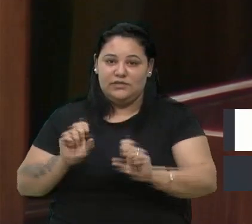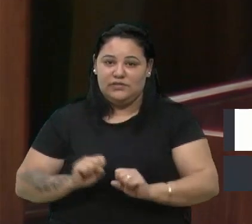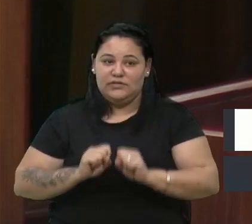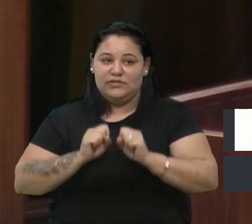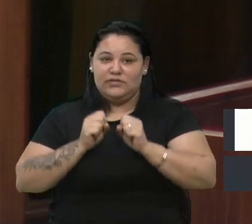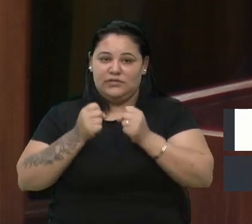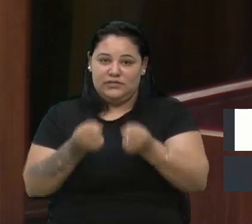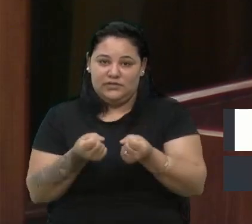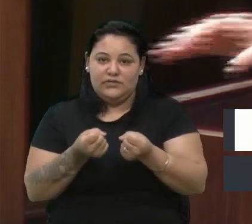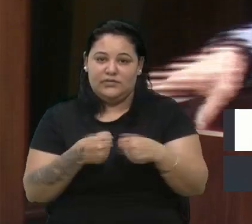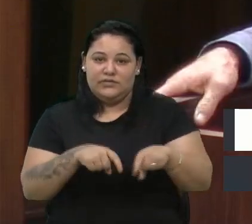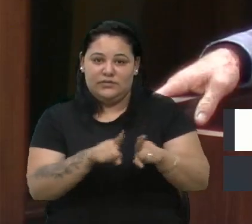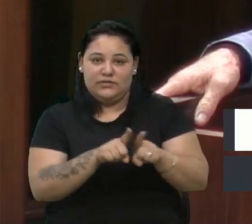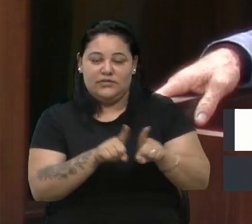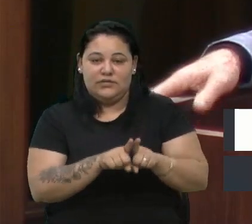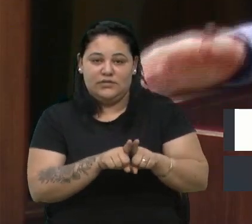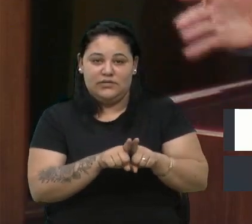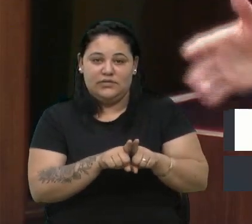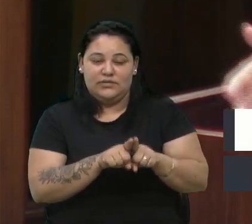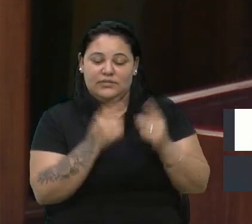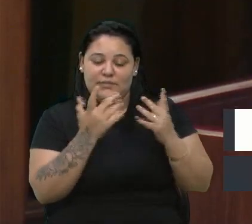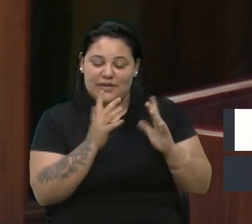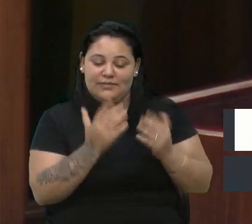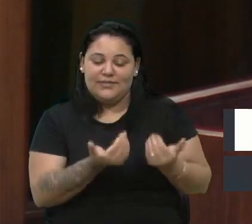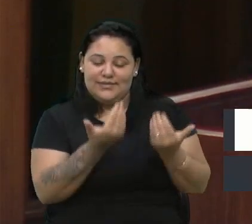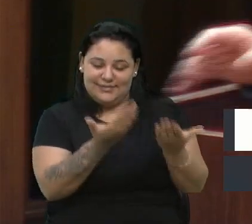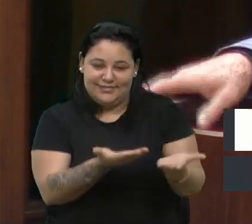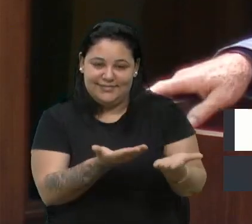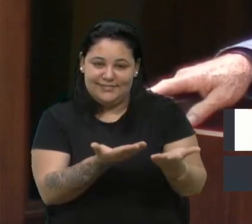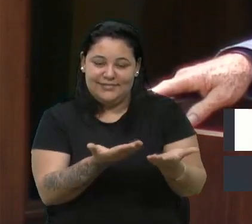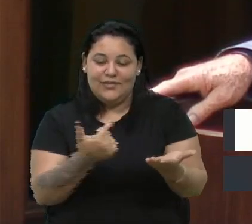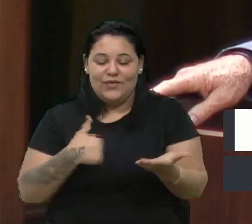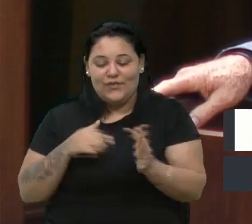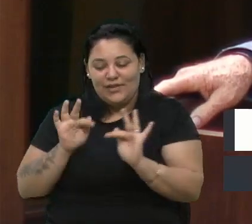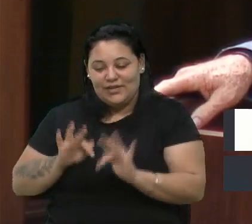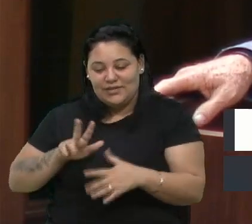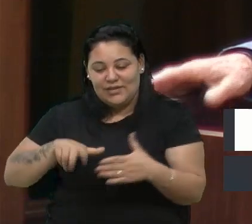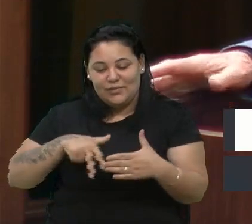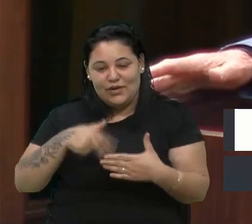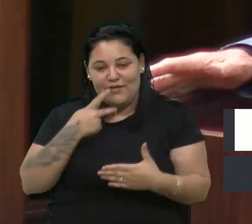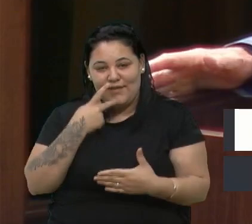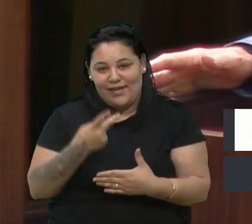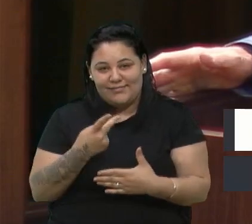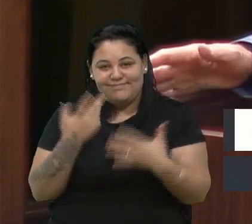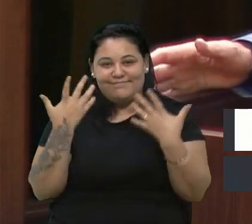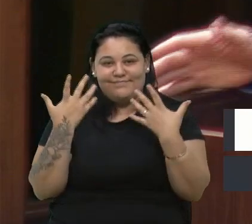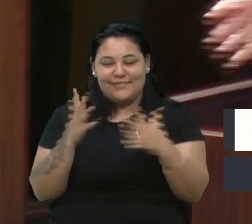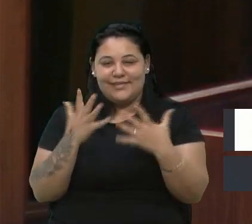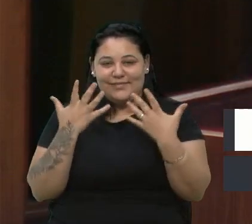vocação. E isso tem que ser parabenizado. Então, encerro a minha fala parabenizando